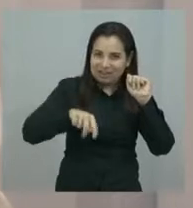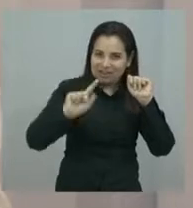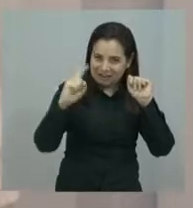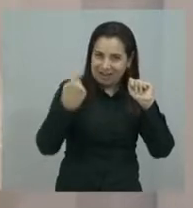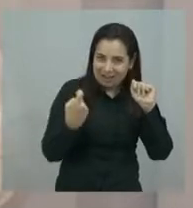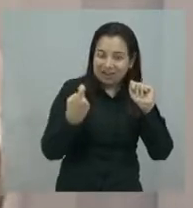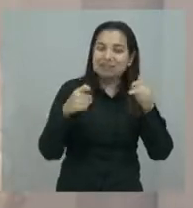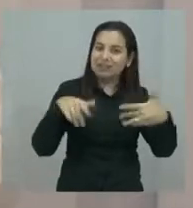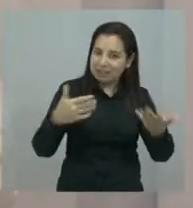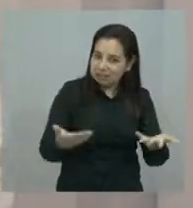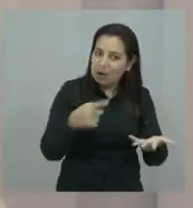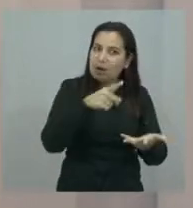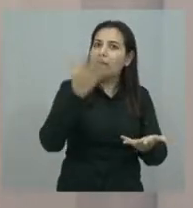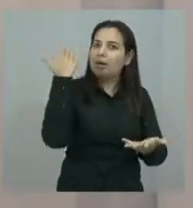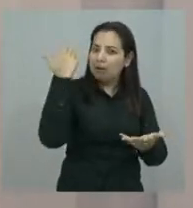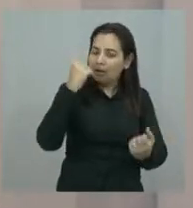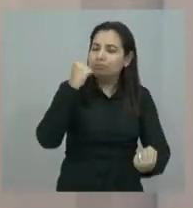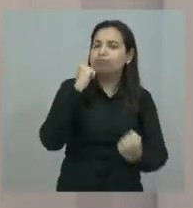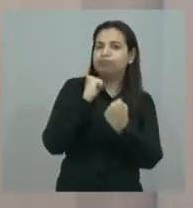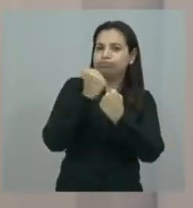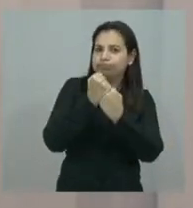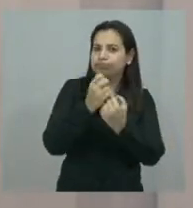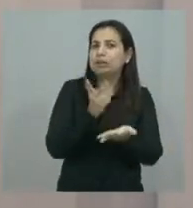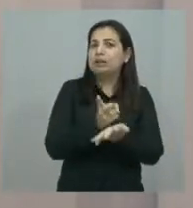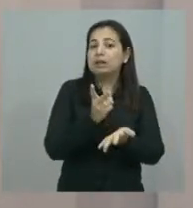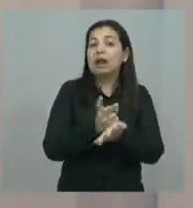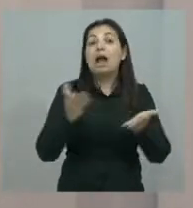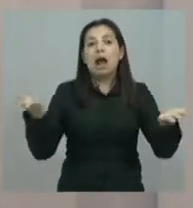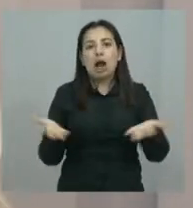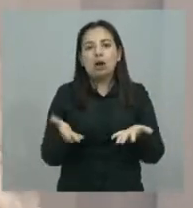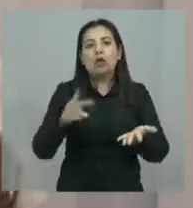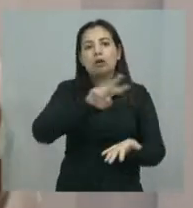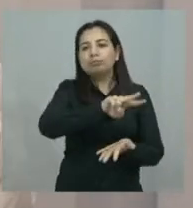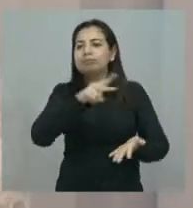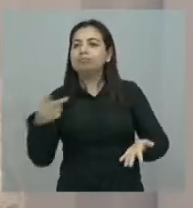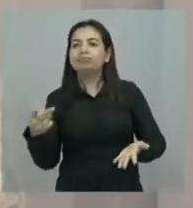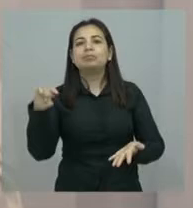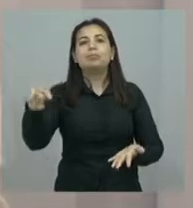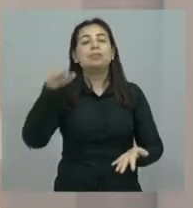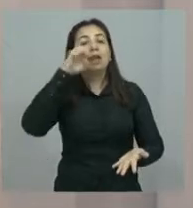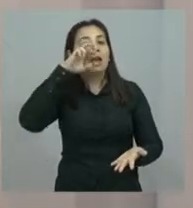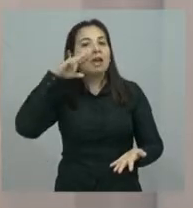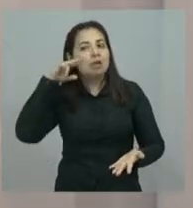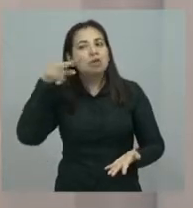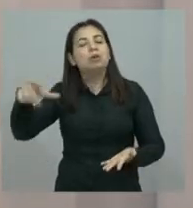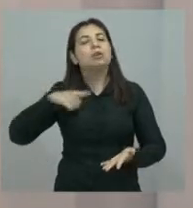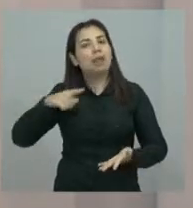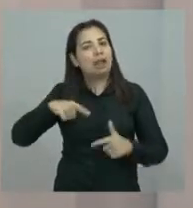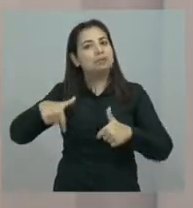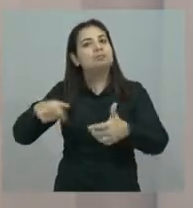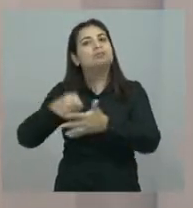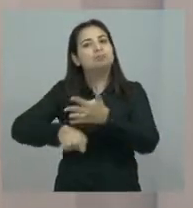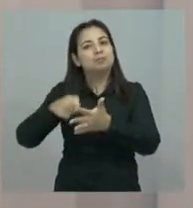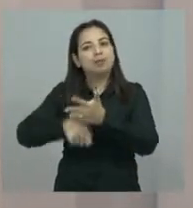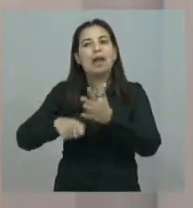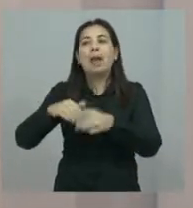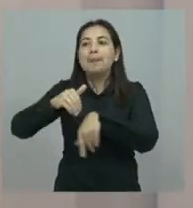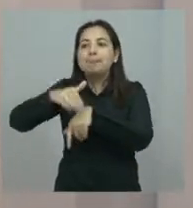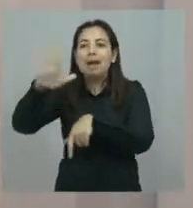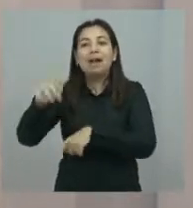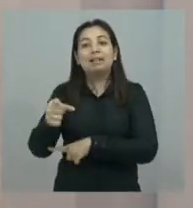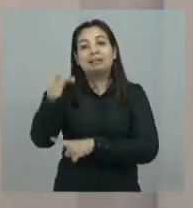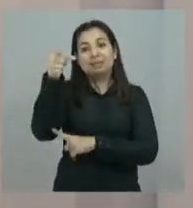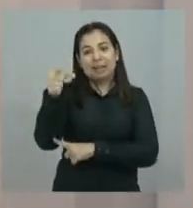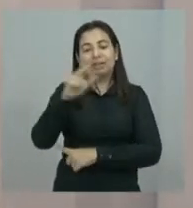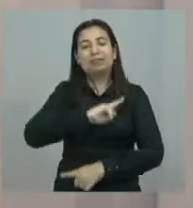e que muito nos apoiou quando esteve aqui. Agora o doutor Heron Moreira está abraçando essa causa com mais 7 vereadores, inclusive